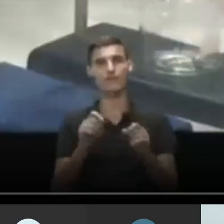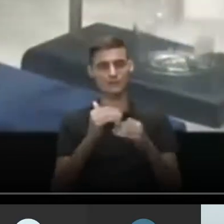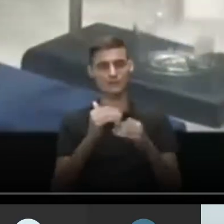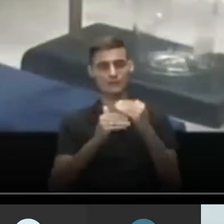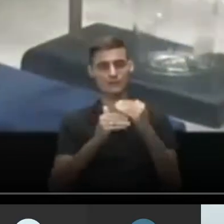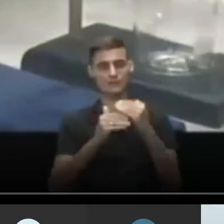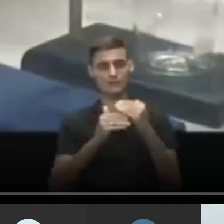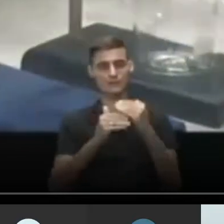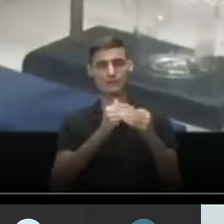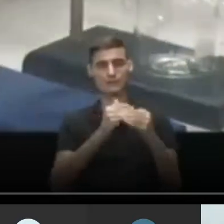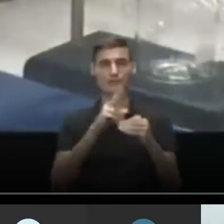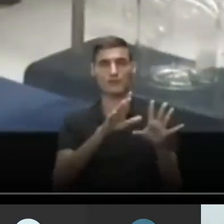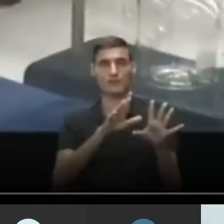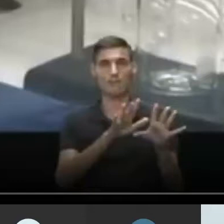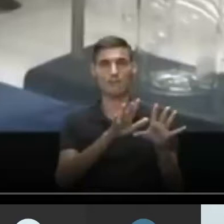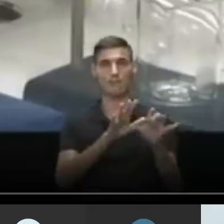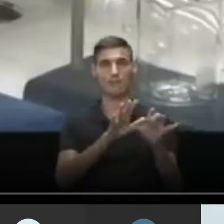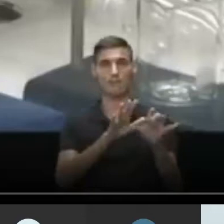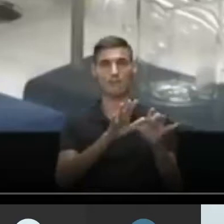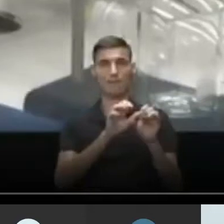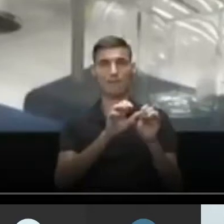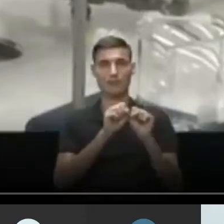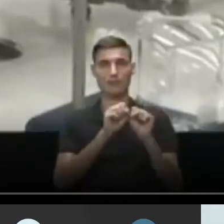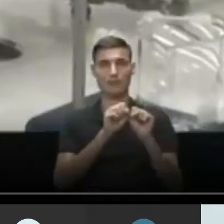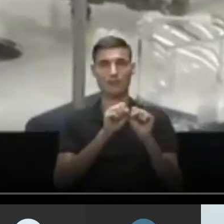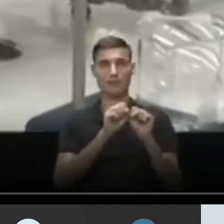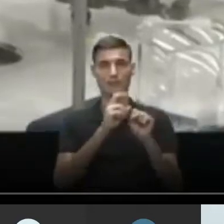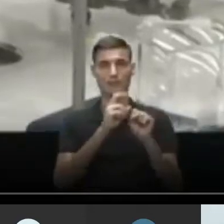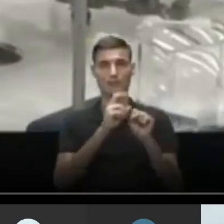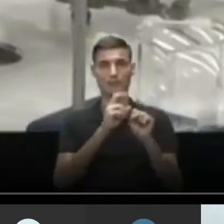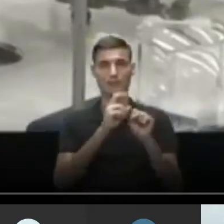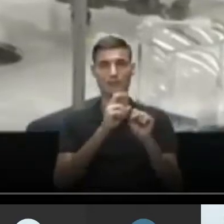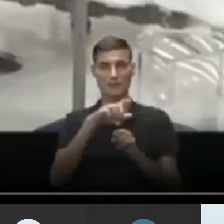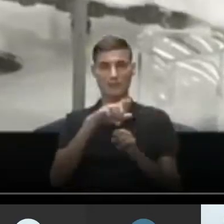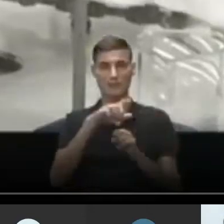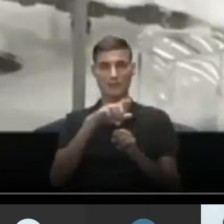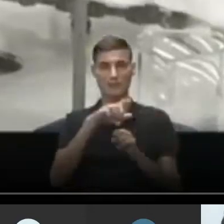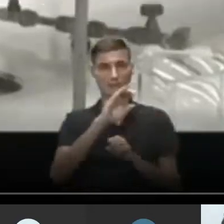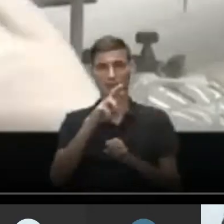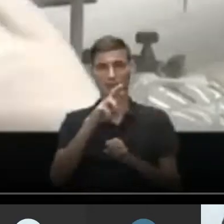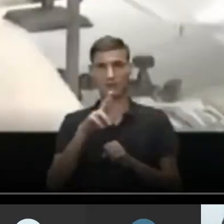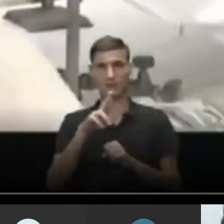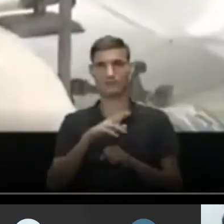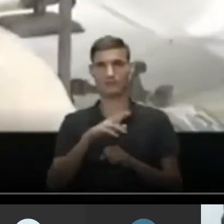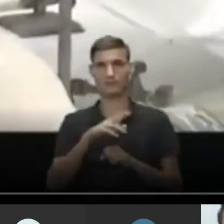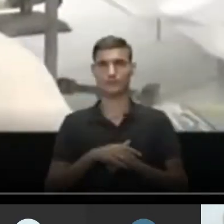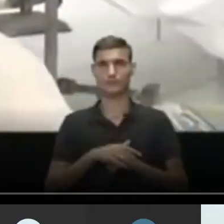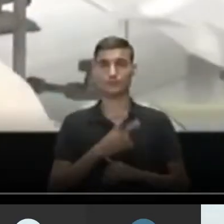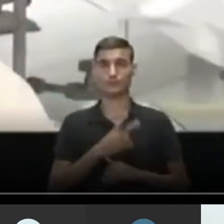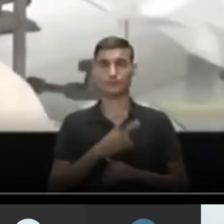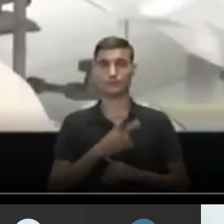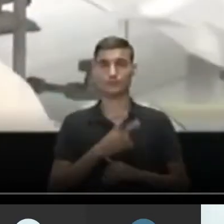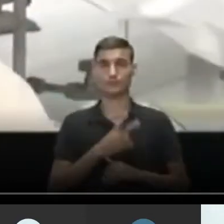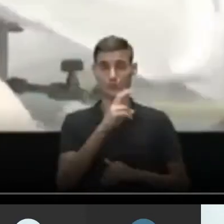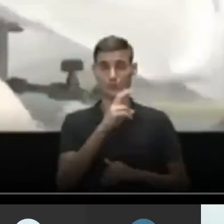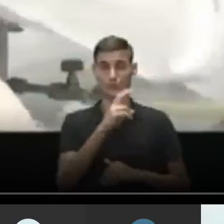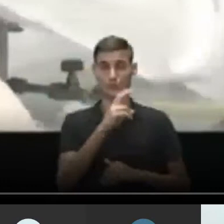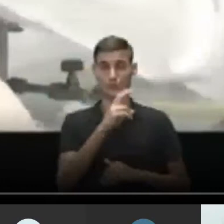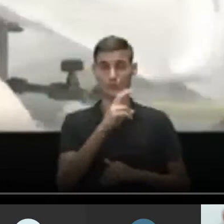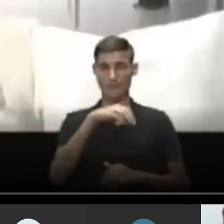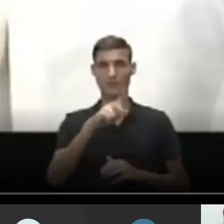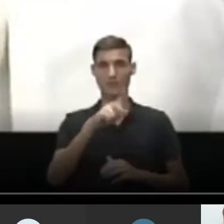já tem a substância. Esse 1 grama que você pesou agora, você vai misturar com 250